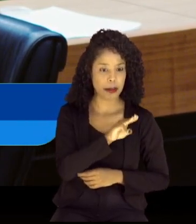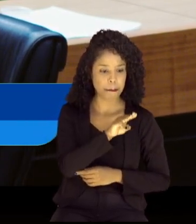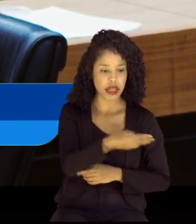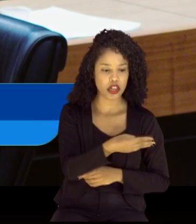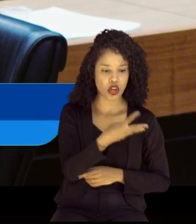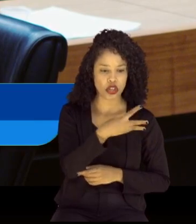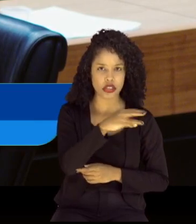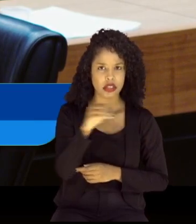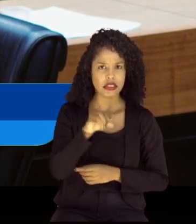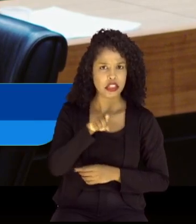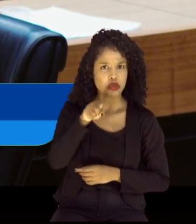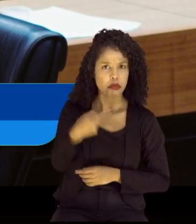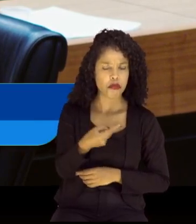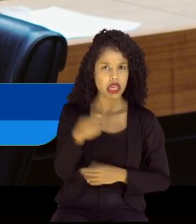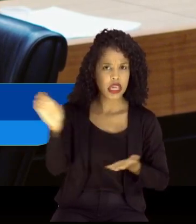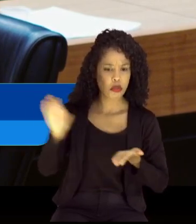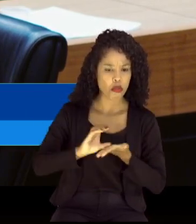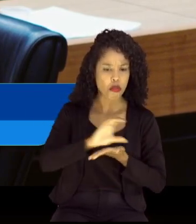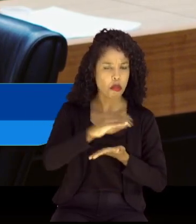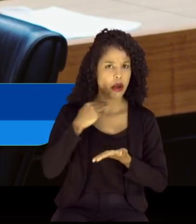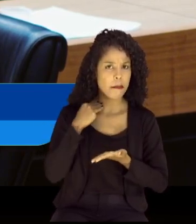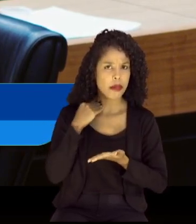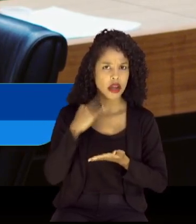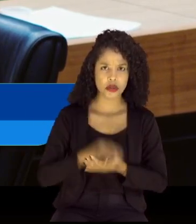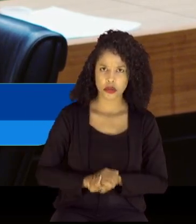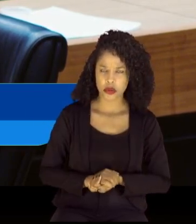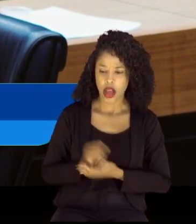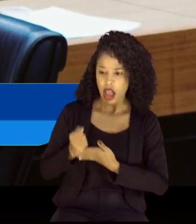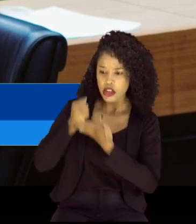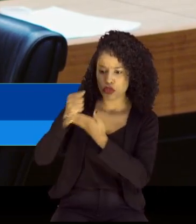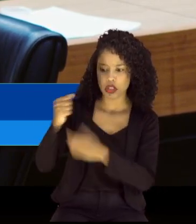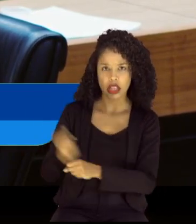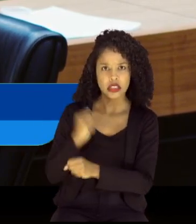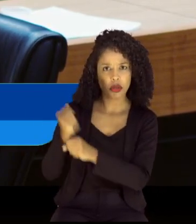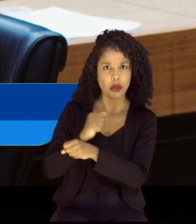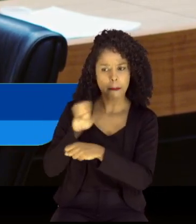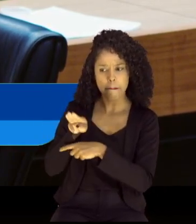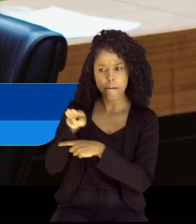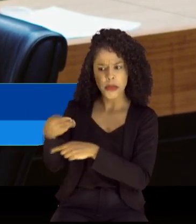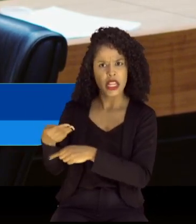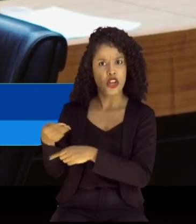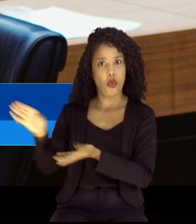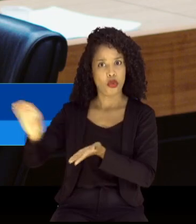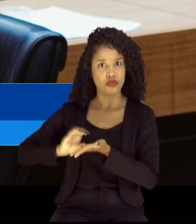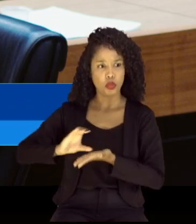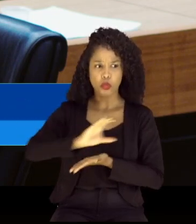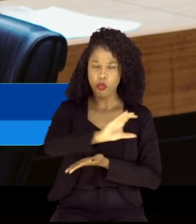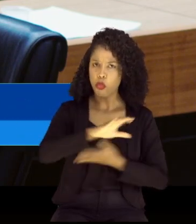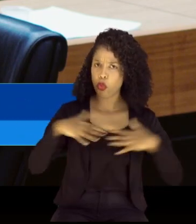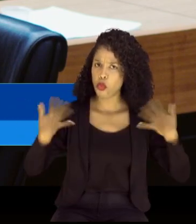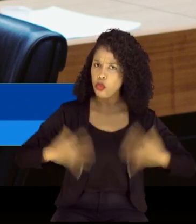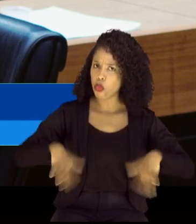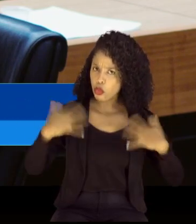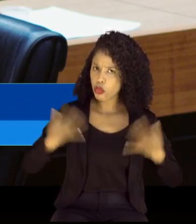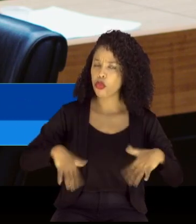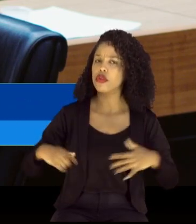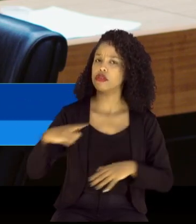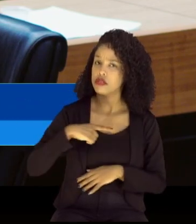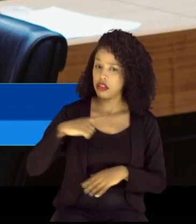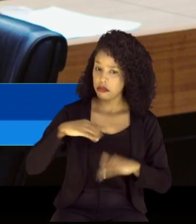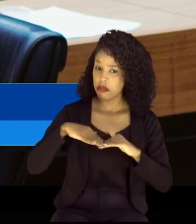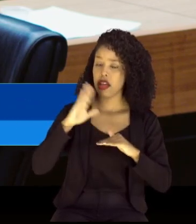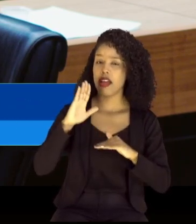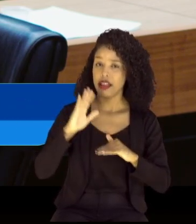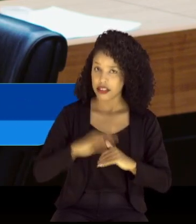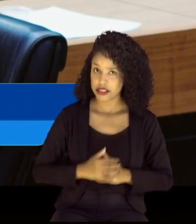sua conta, ajudante de ordem movimentando não sei quantos milhões, muitos milhões, muito mais vai aparecer.